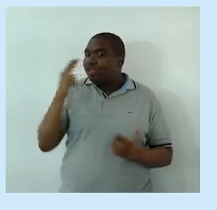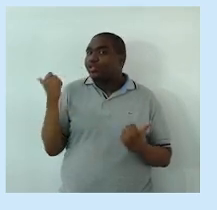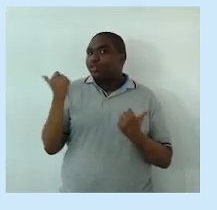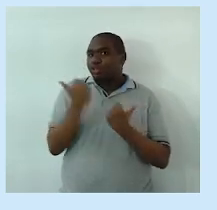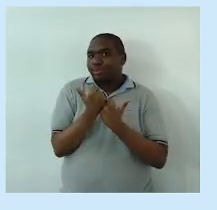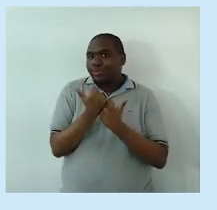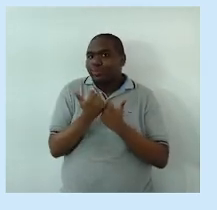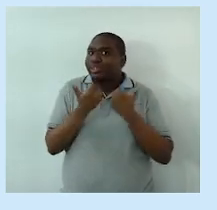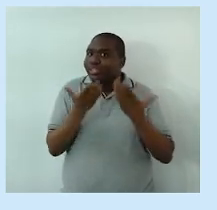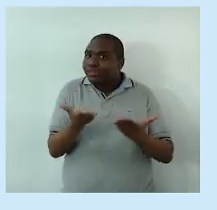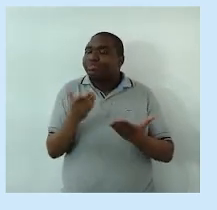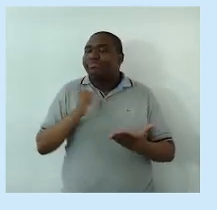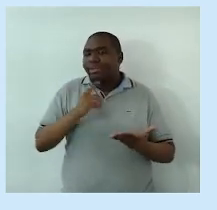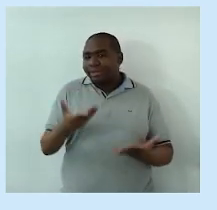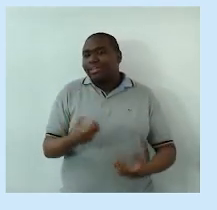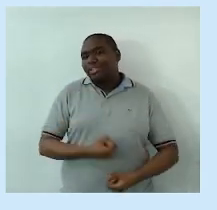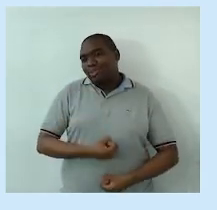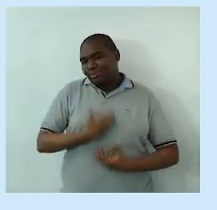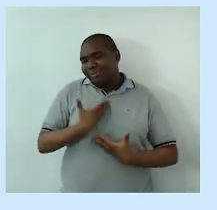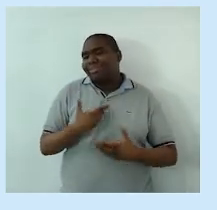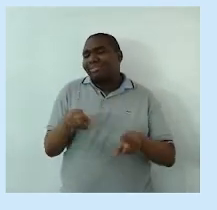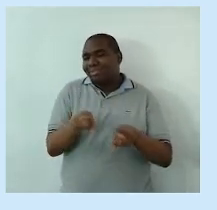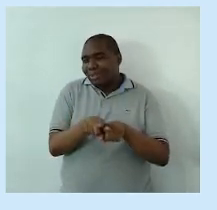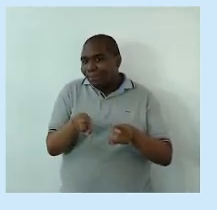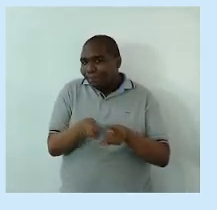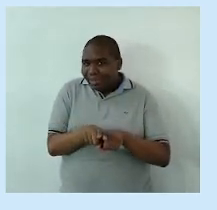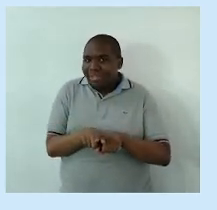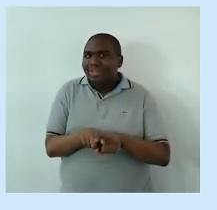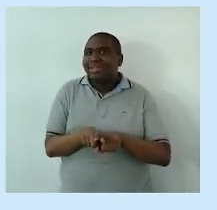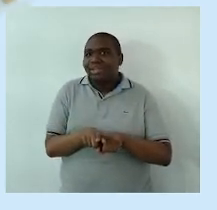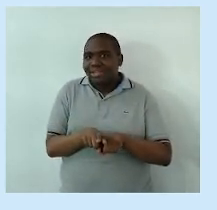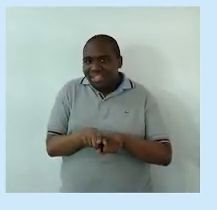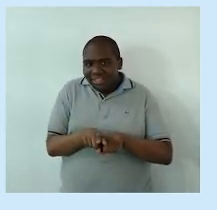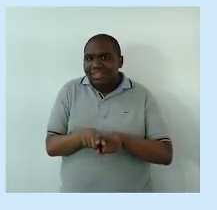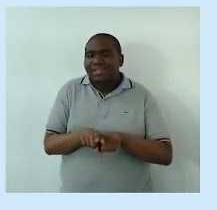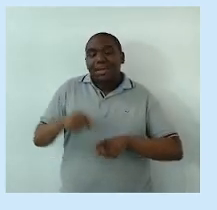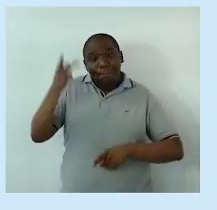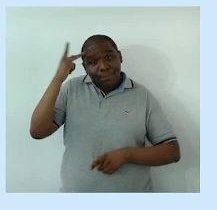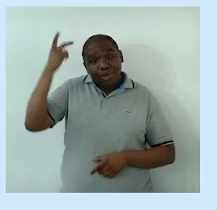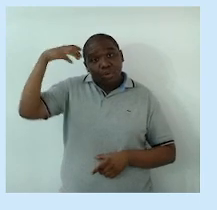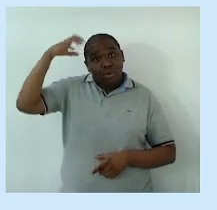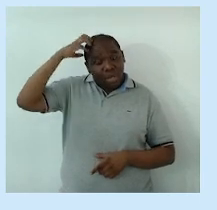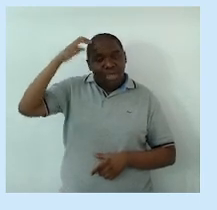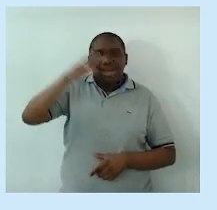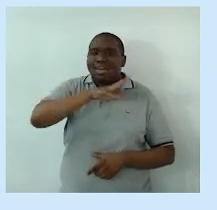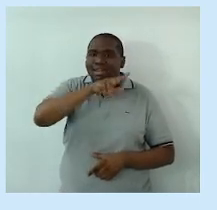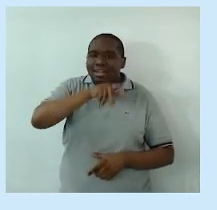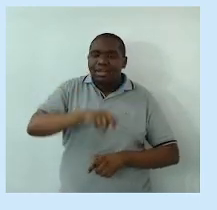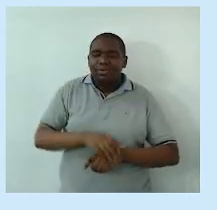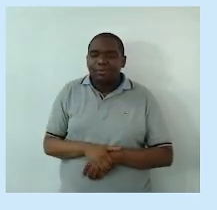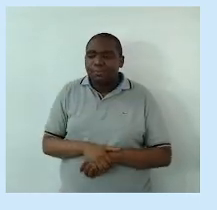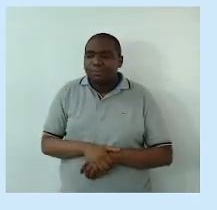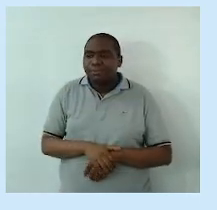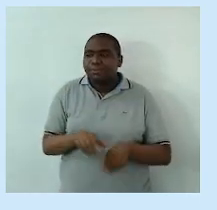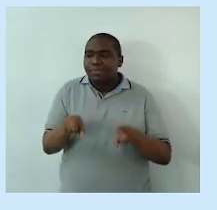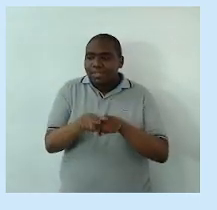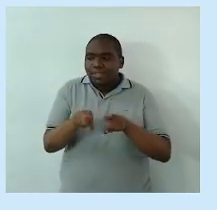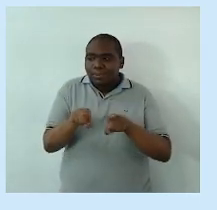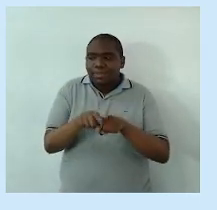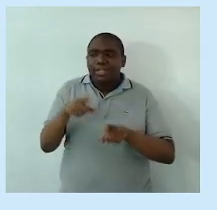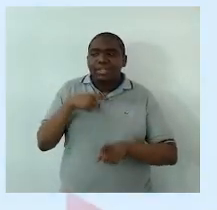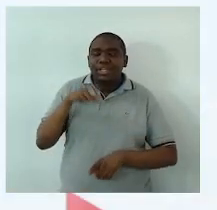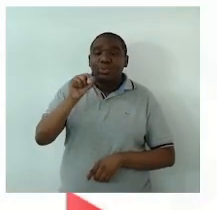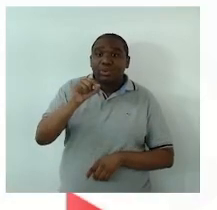Então, é muito inspirado também, foi uma inspiração para o Rei Leão. Temos também um